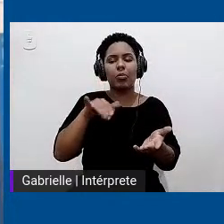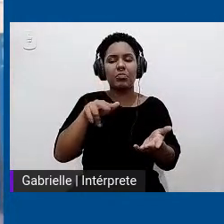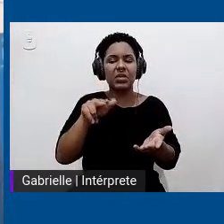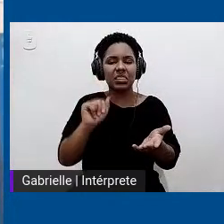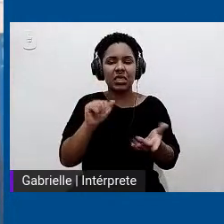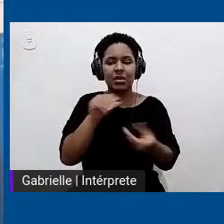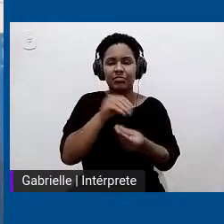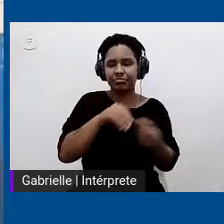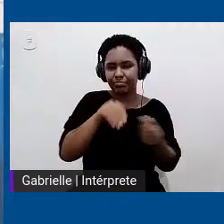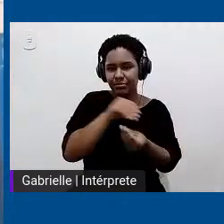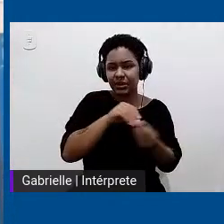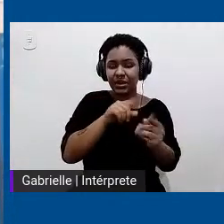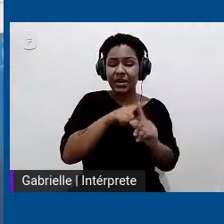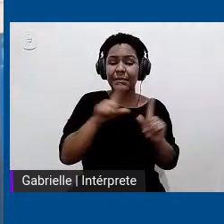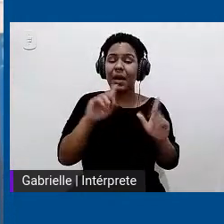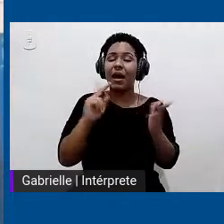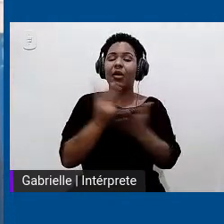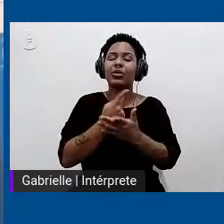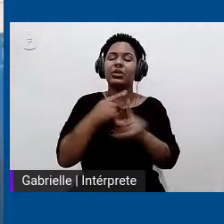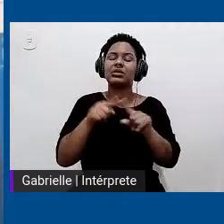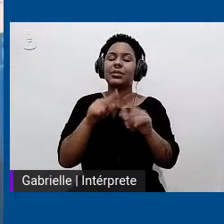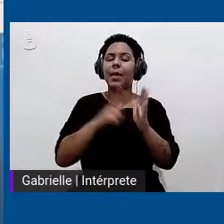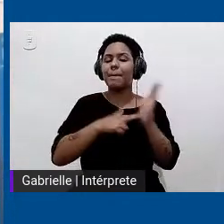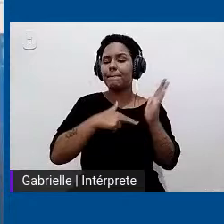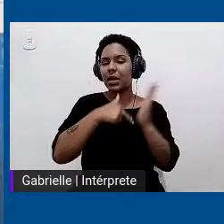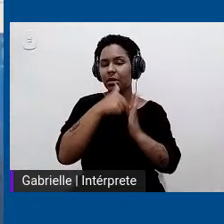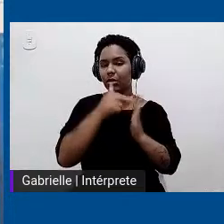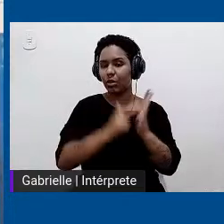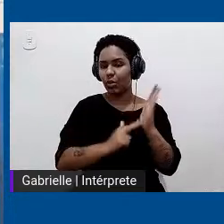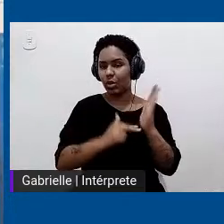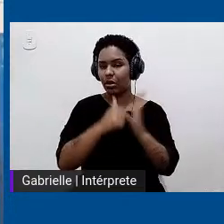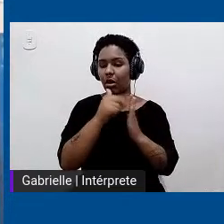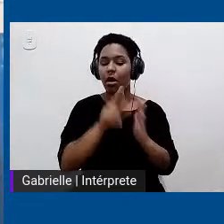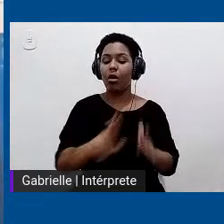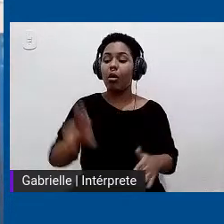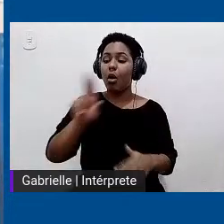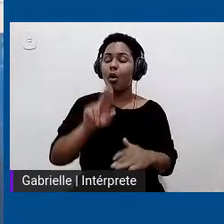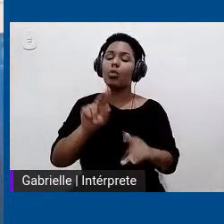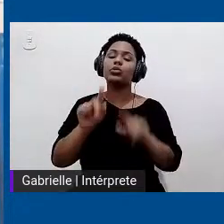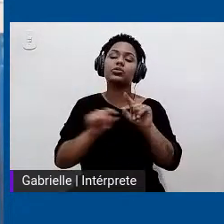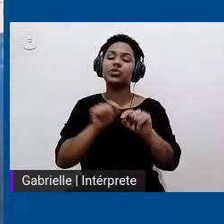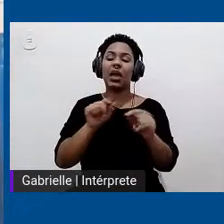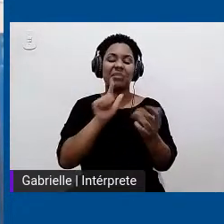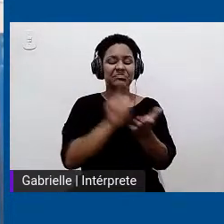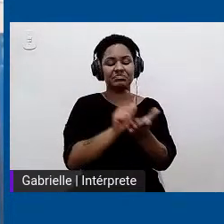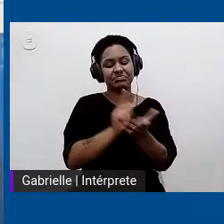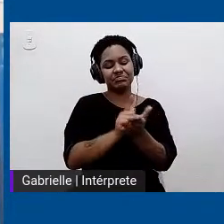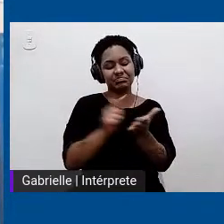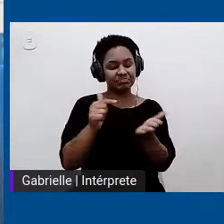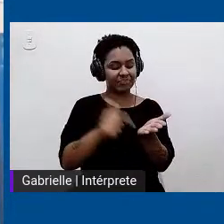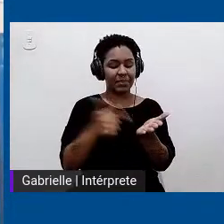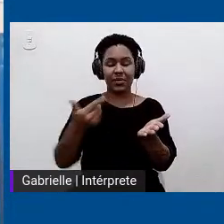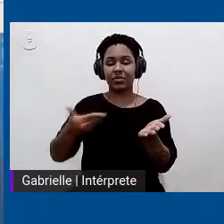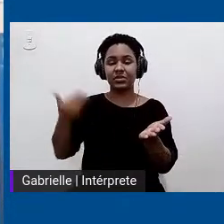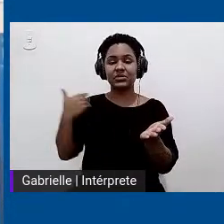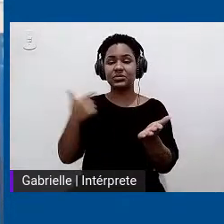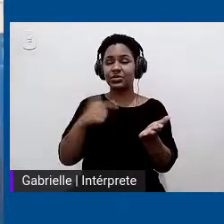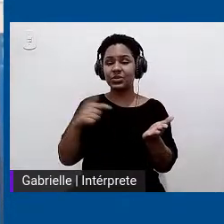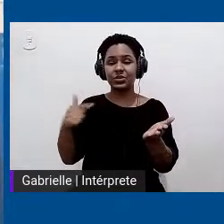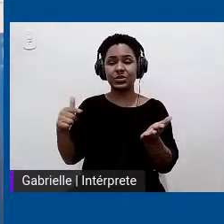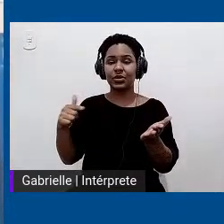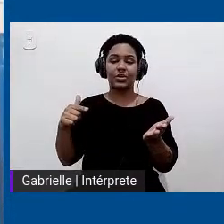mas, como acontece na pintura, utilizando um papel que não tinha na década